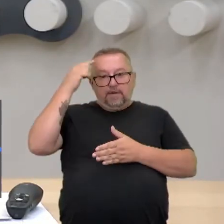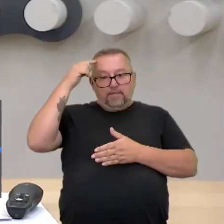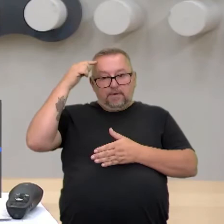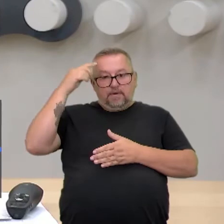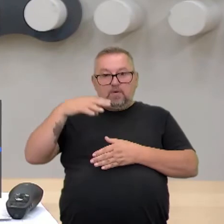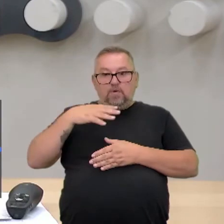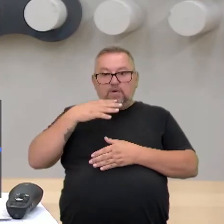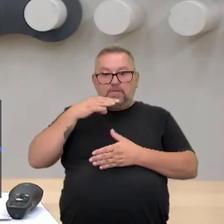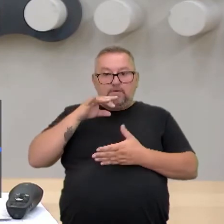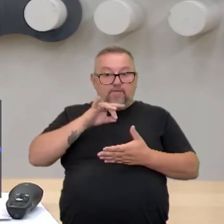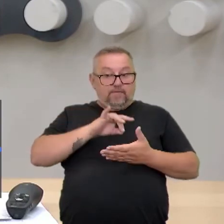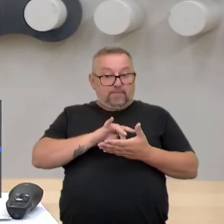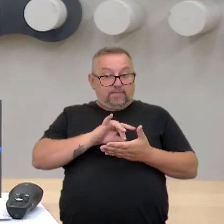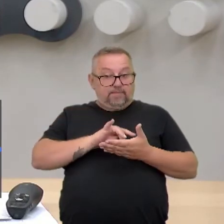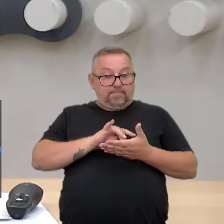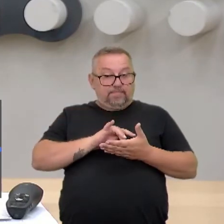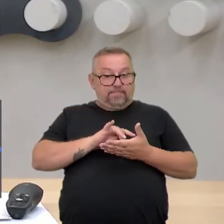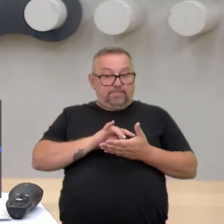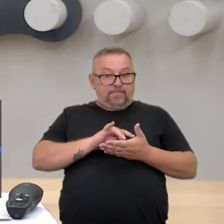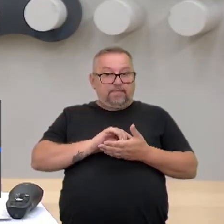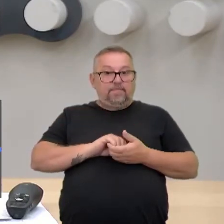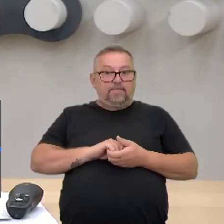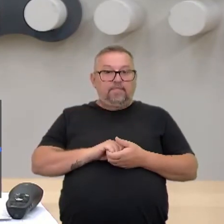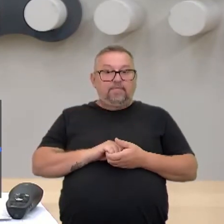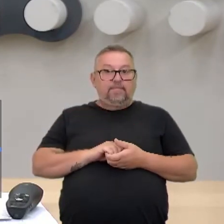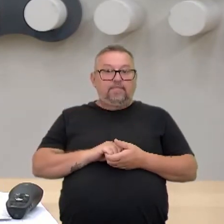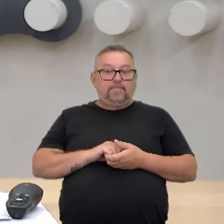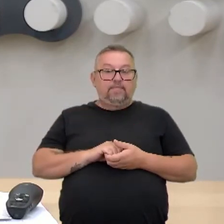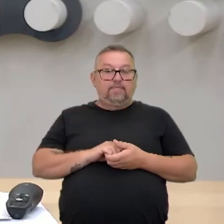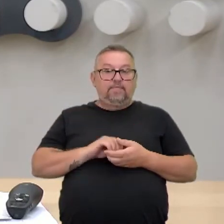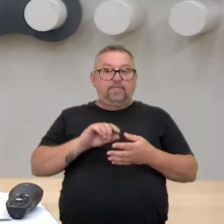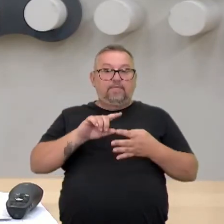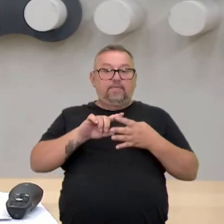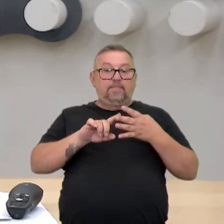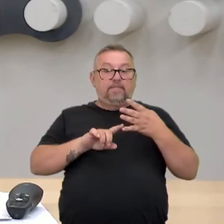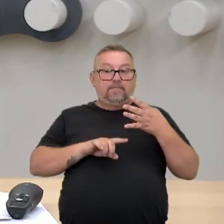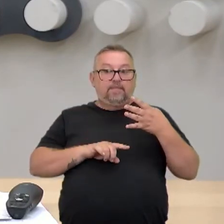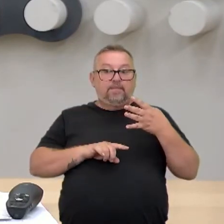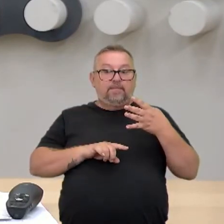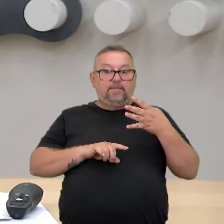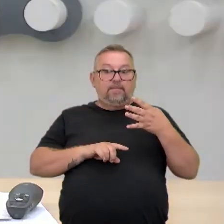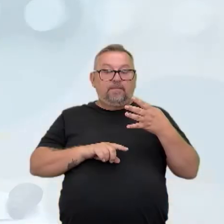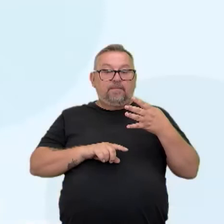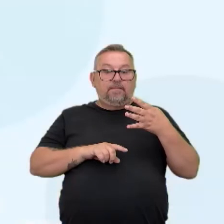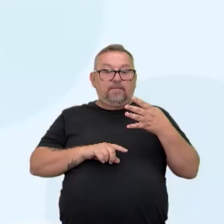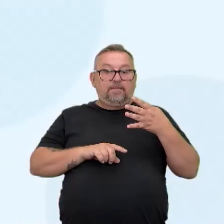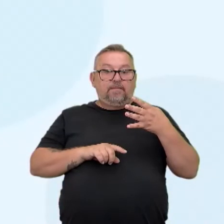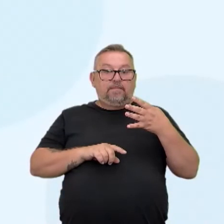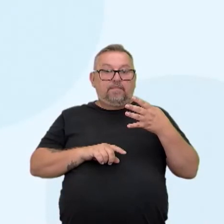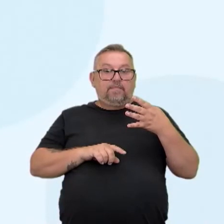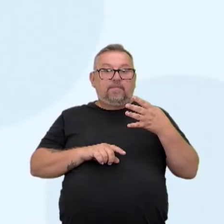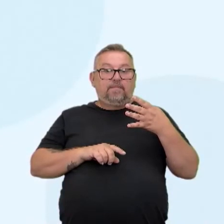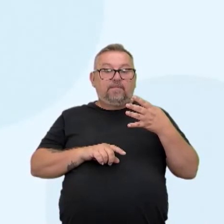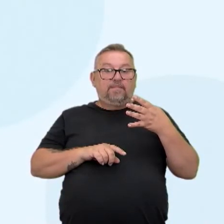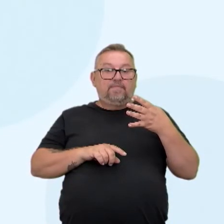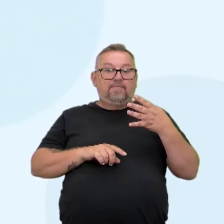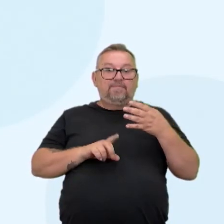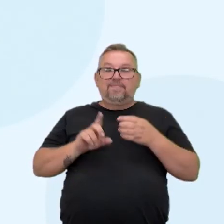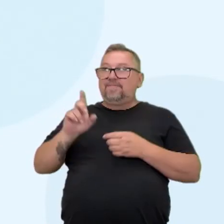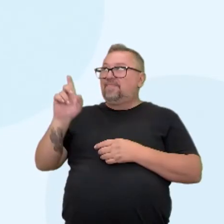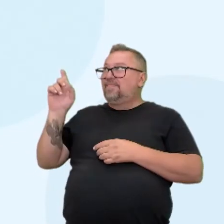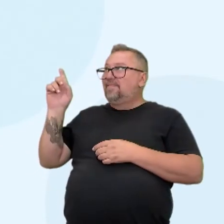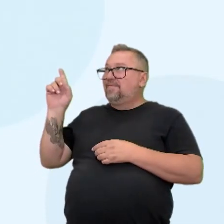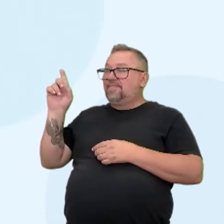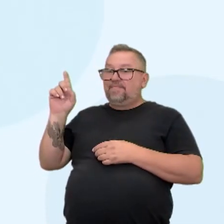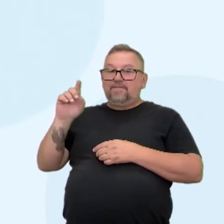cabeça conhecimentos verdadeiros ideias Claras e distintas são quatro regras diz o de kart a primeira